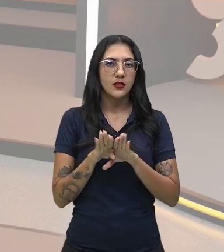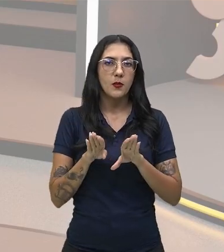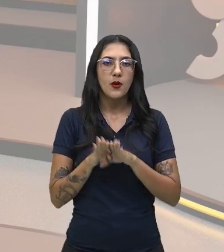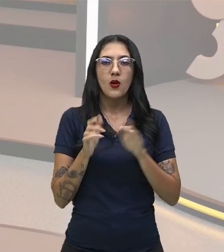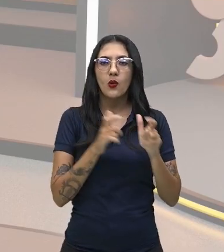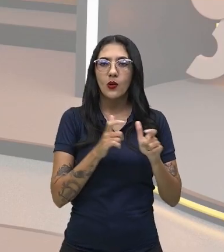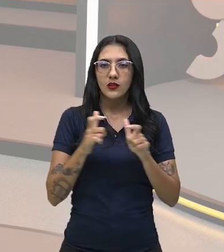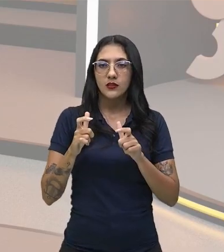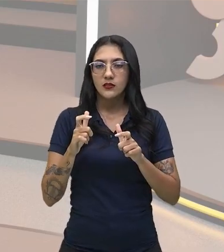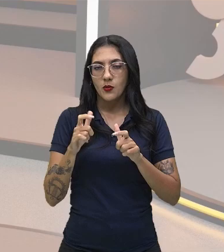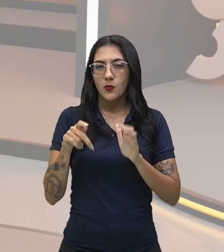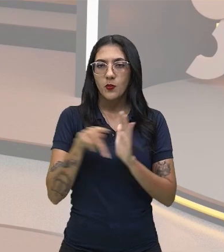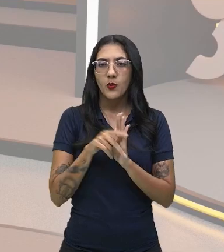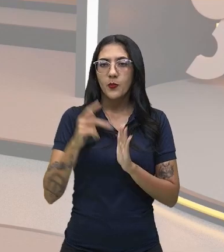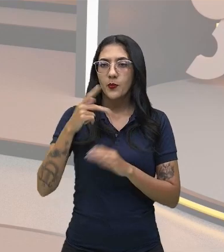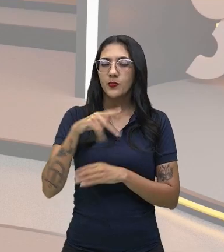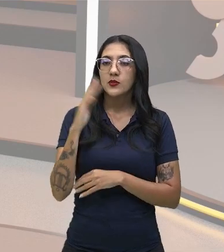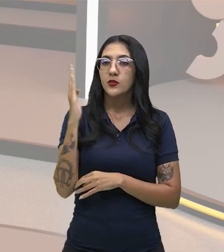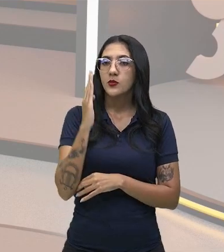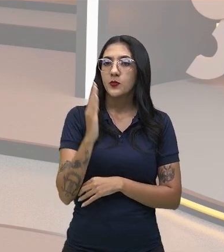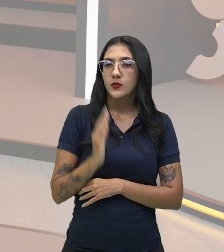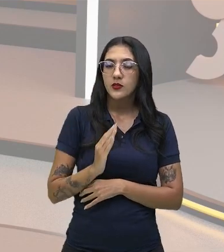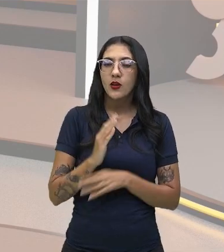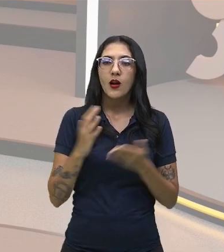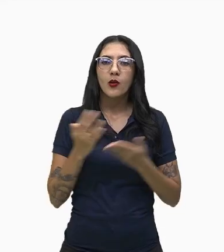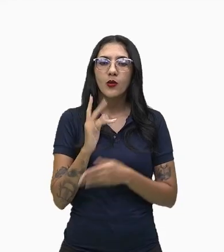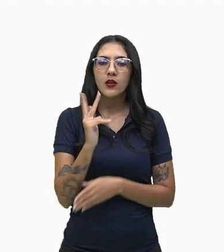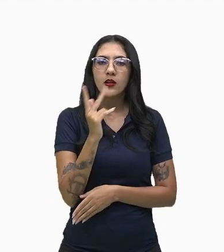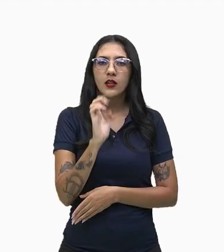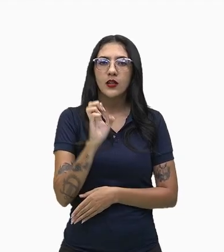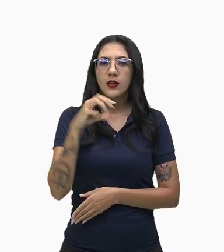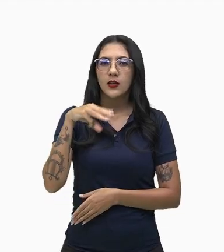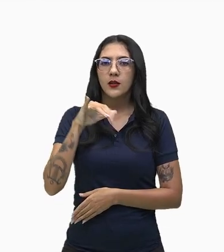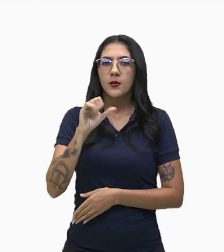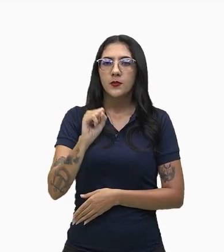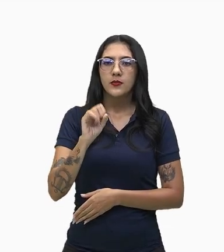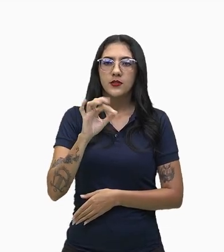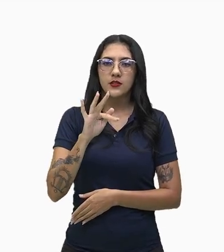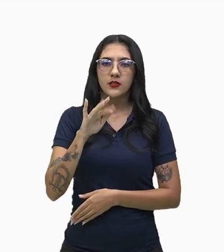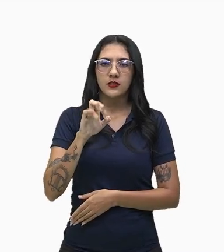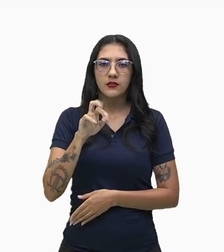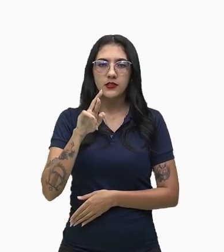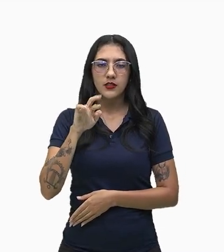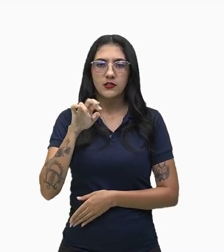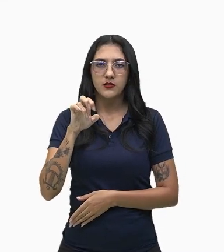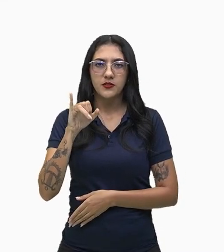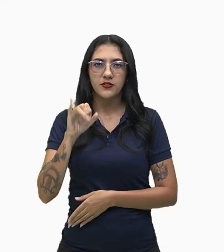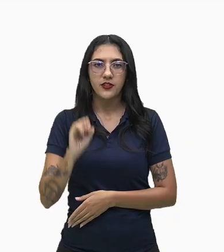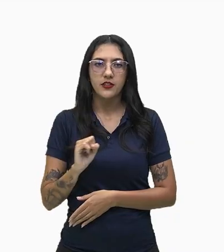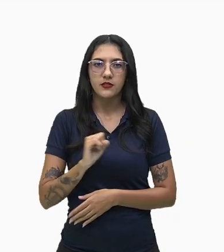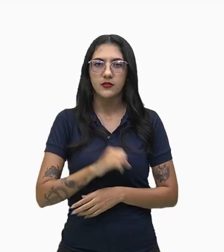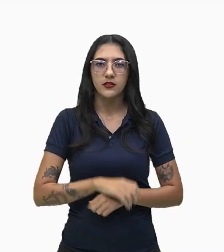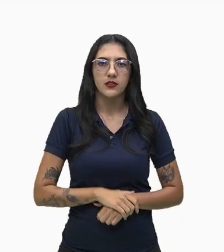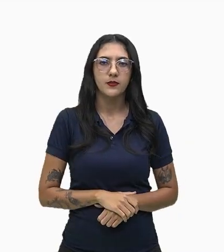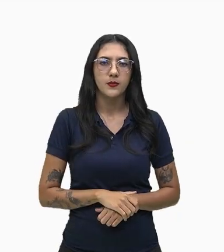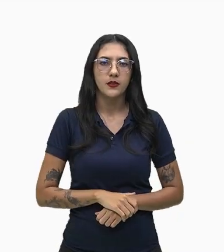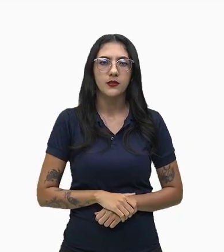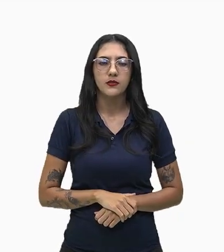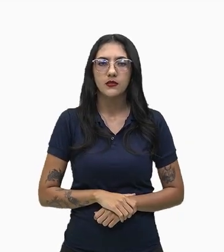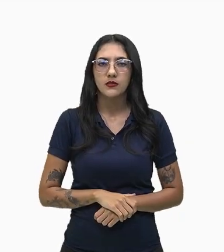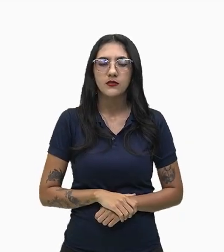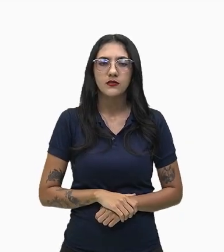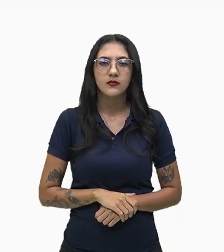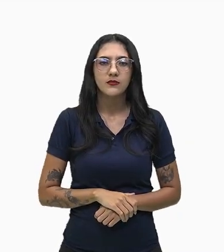Brasil agora quanto aos hemisférios da Terra. Vamos verificar no nosso mapa que,